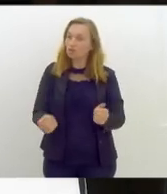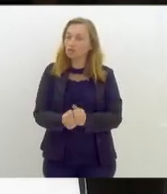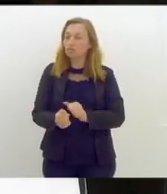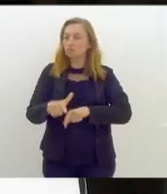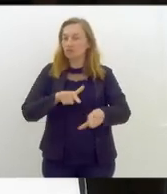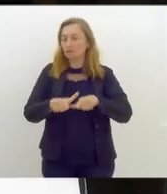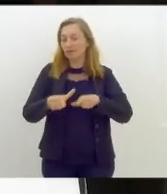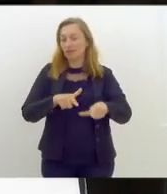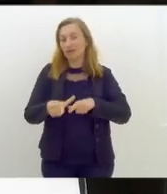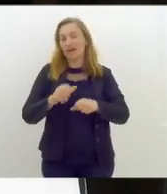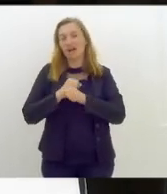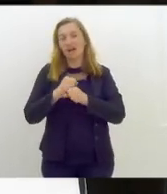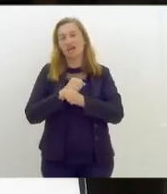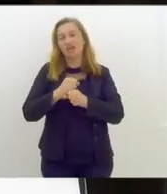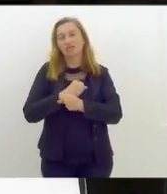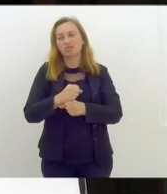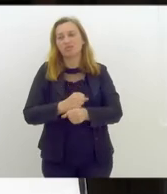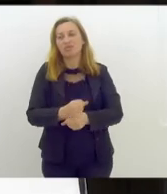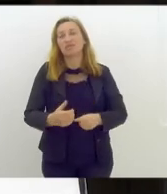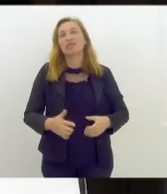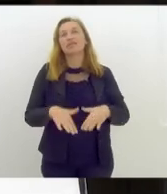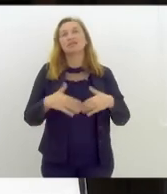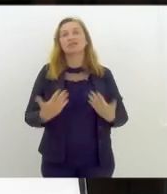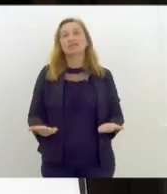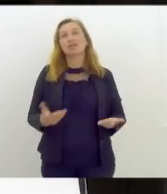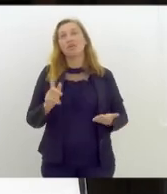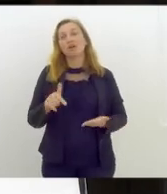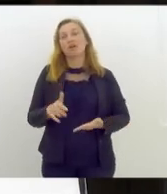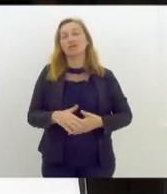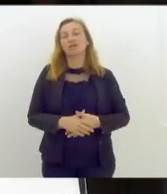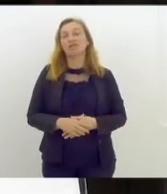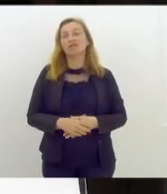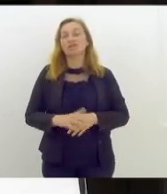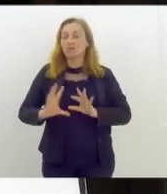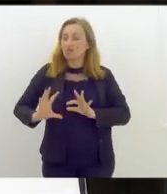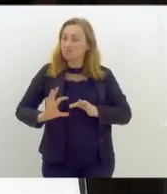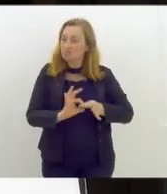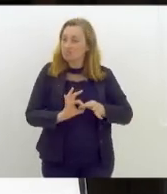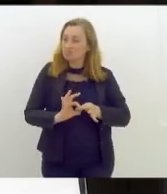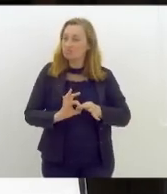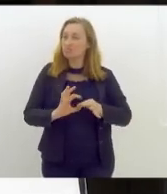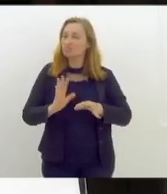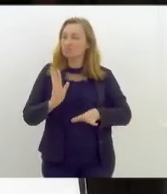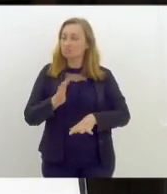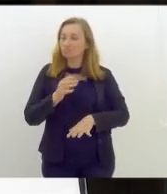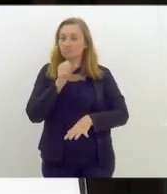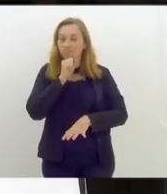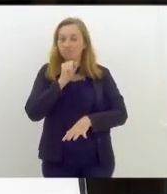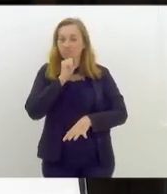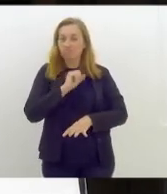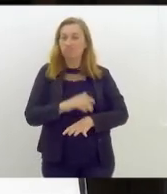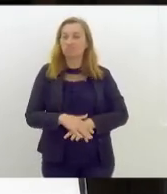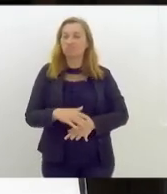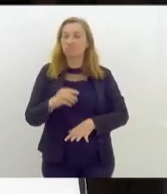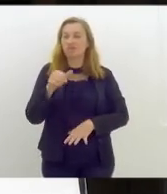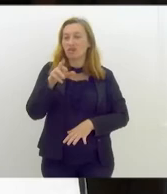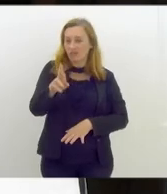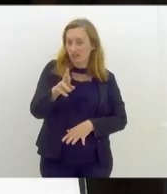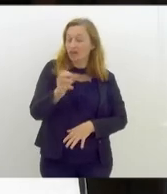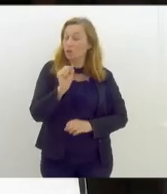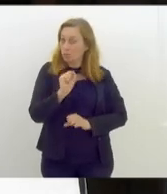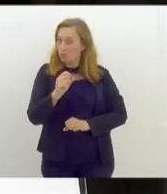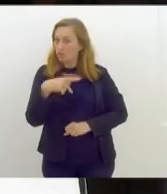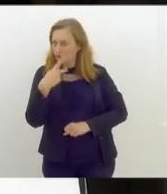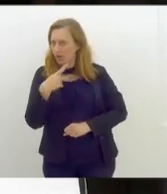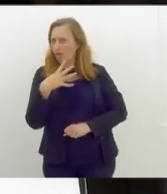anos. Então, esse é um vínculo muito antigo. Eu diria que o Wagner, eu posso dizer,